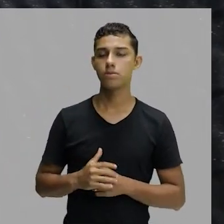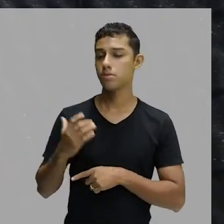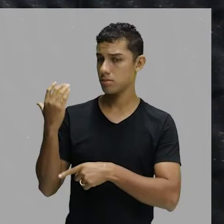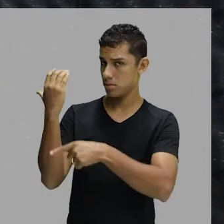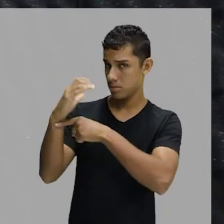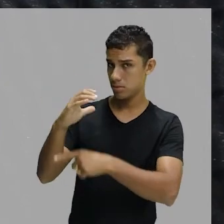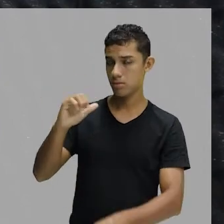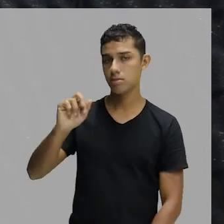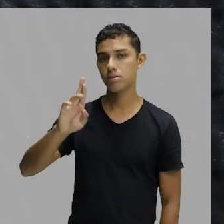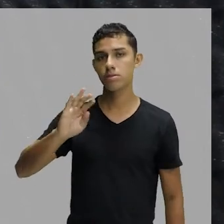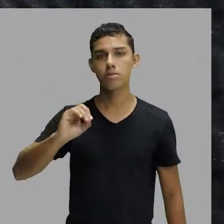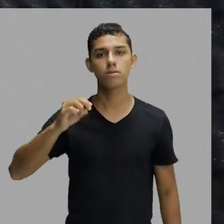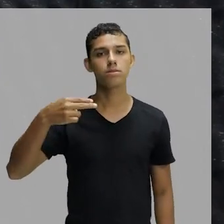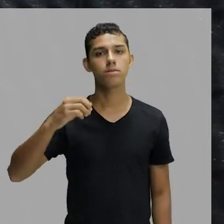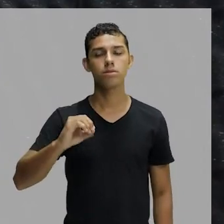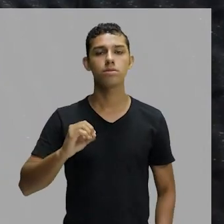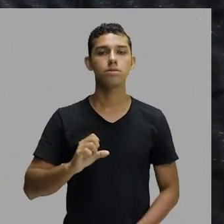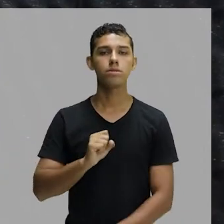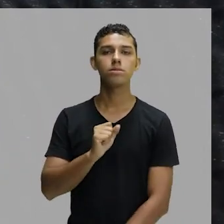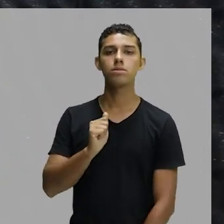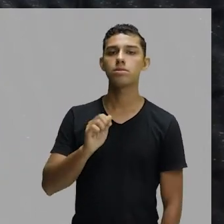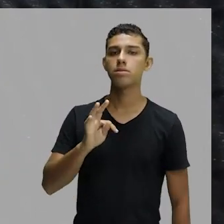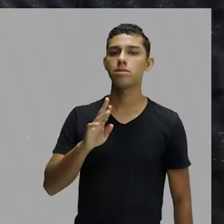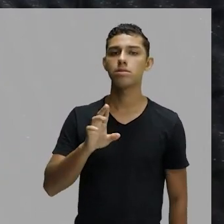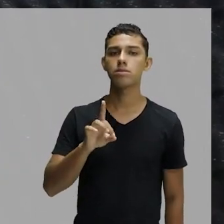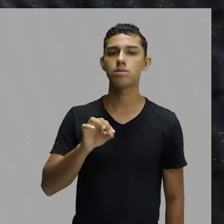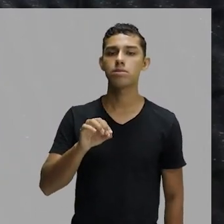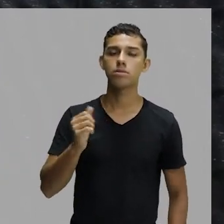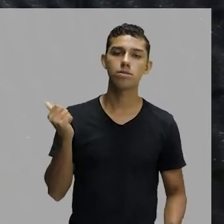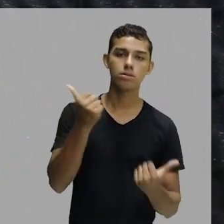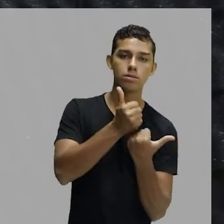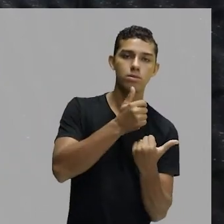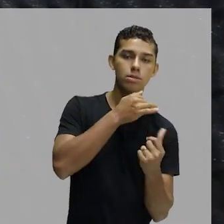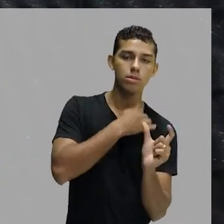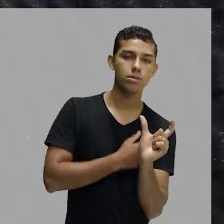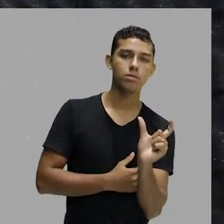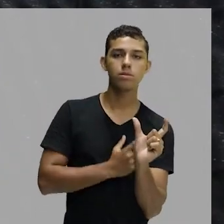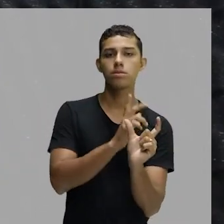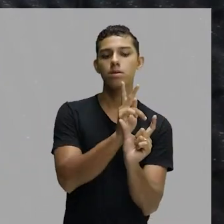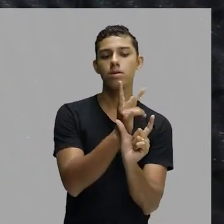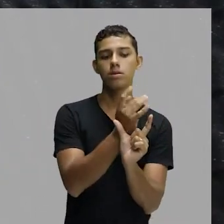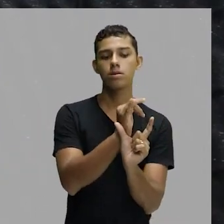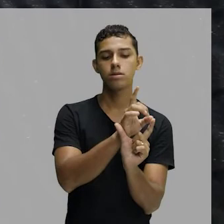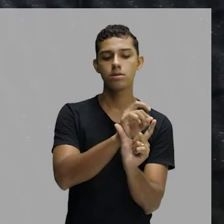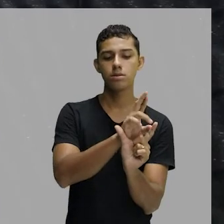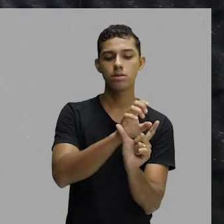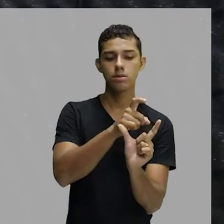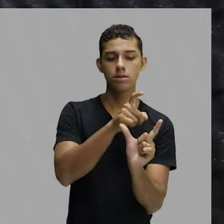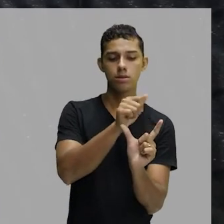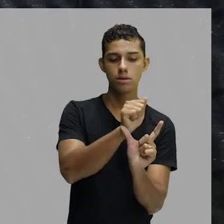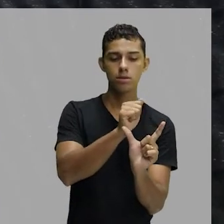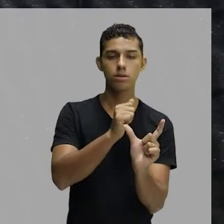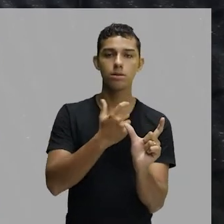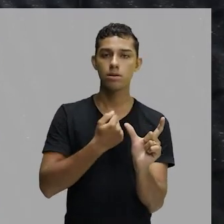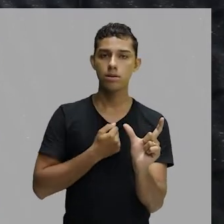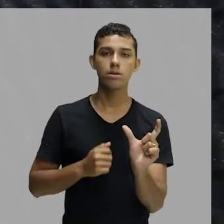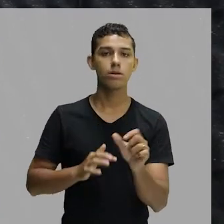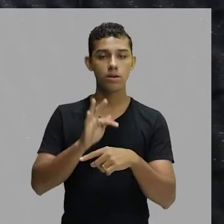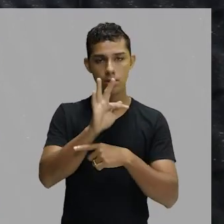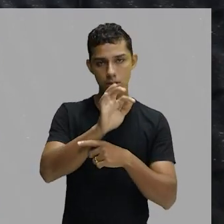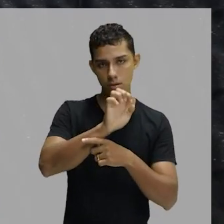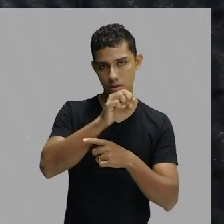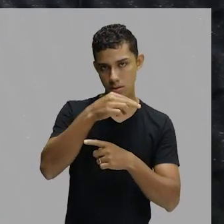que fazem ligações simples. Substituindo pela hidroxila, eu vou gerar um álcool, fenol